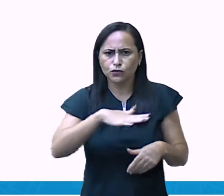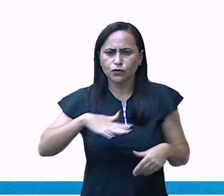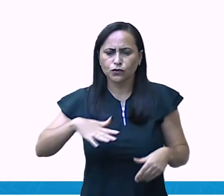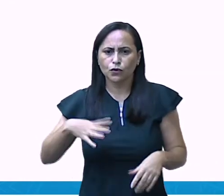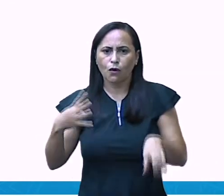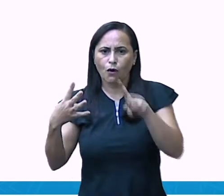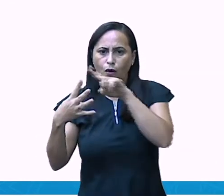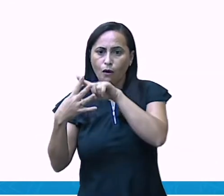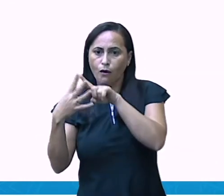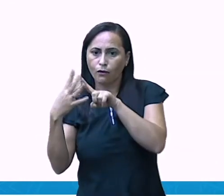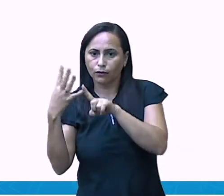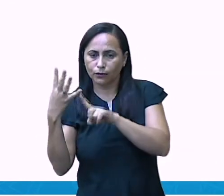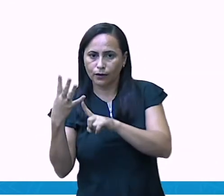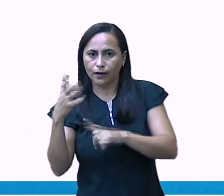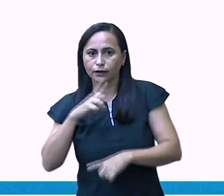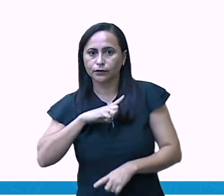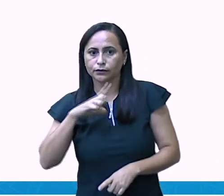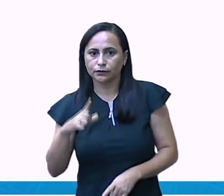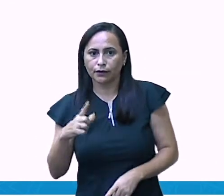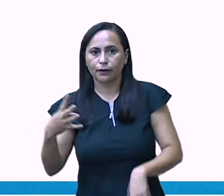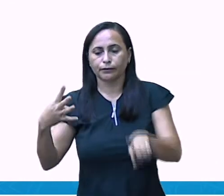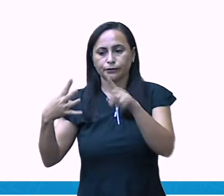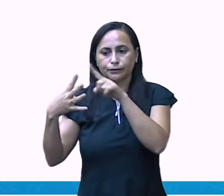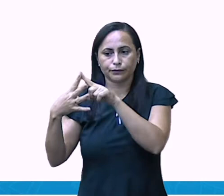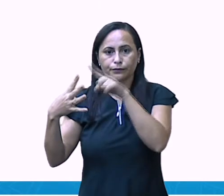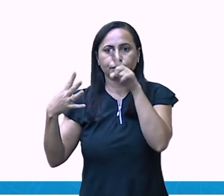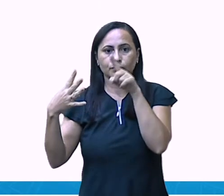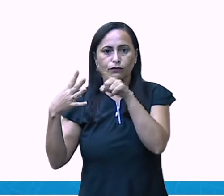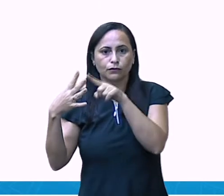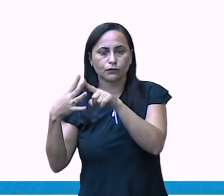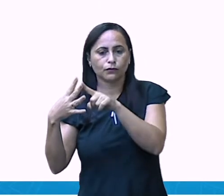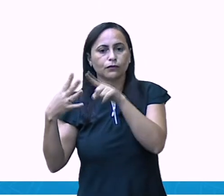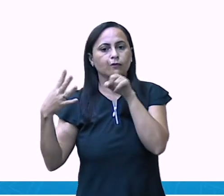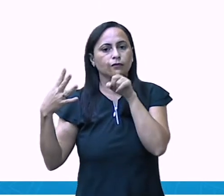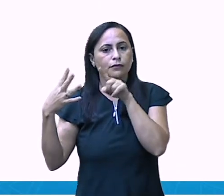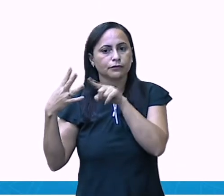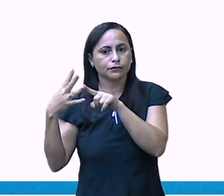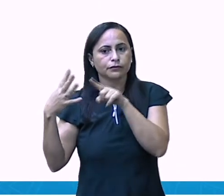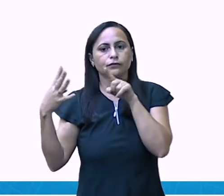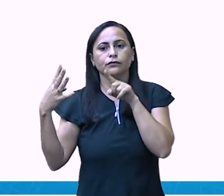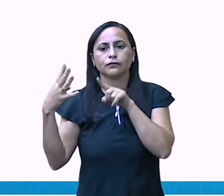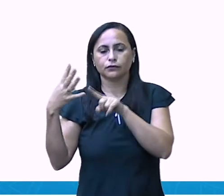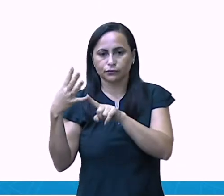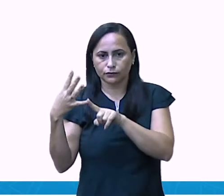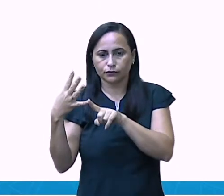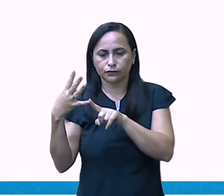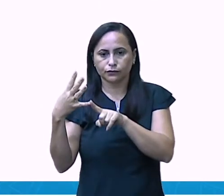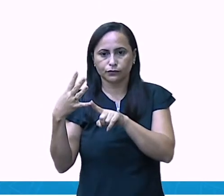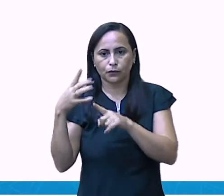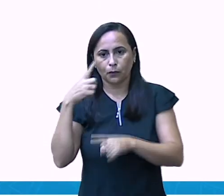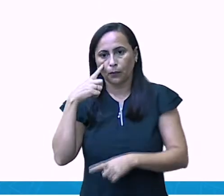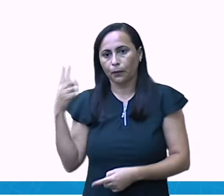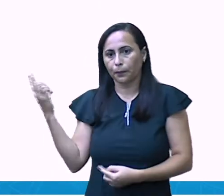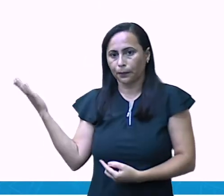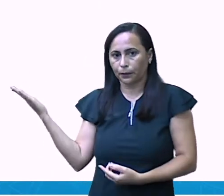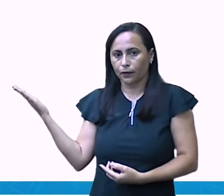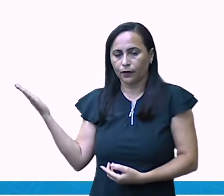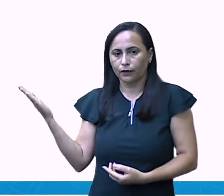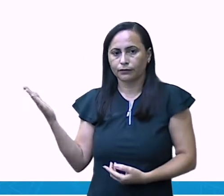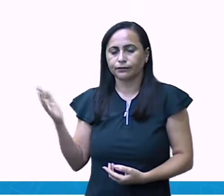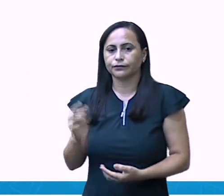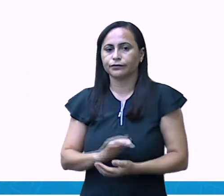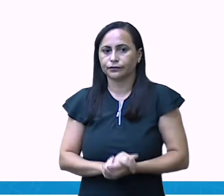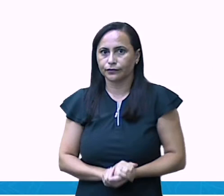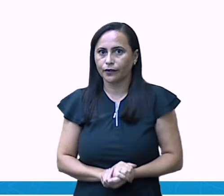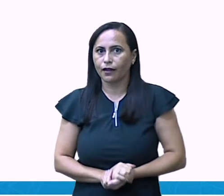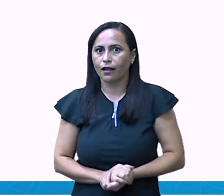4 tipos: arenoso, argiloso, humoso e calcário. Acabamos